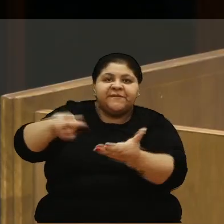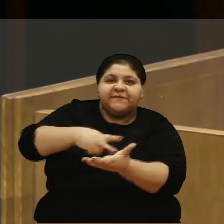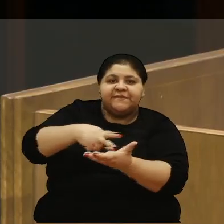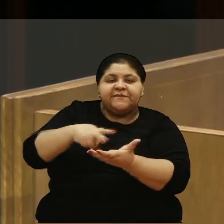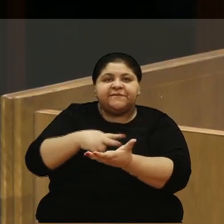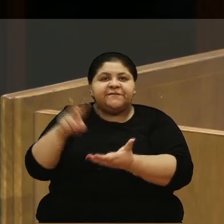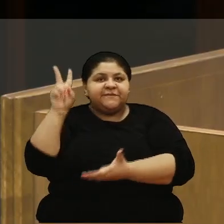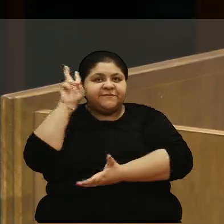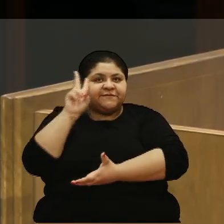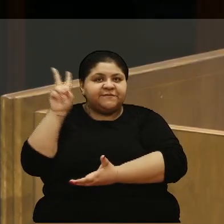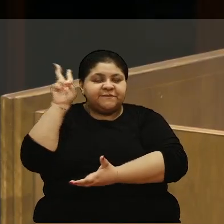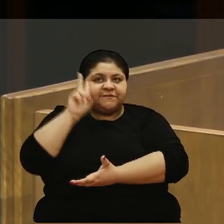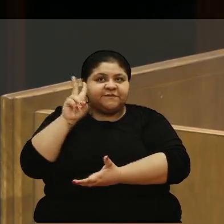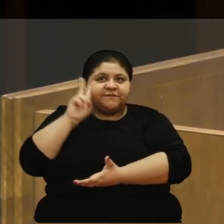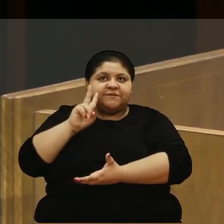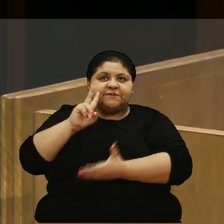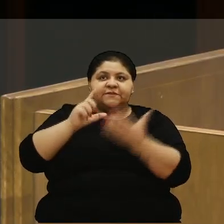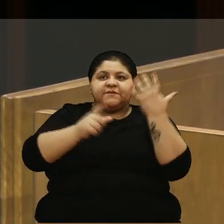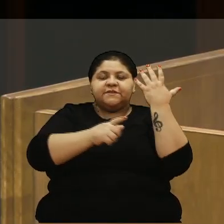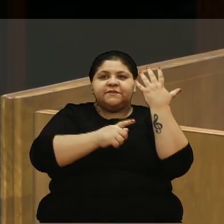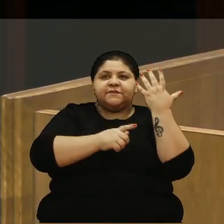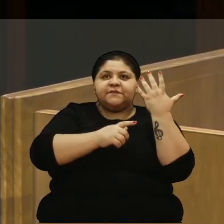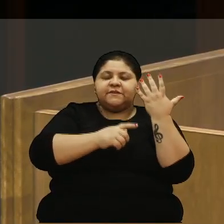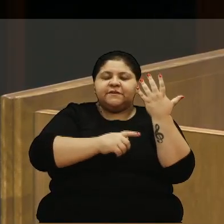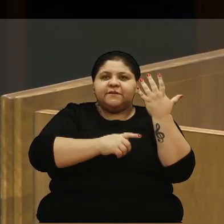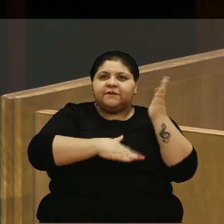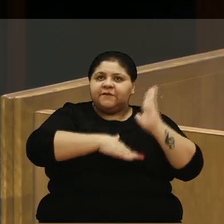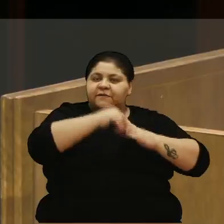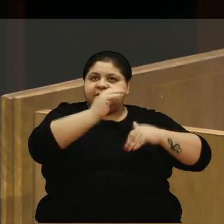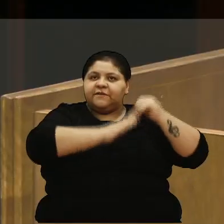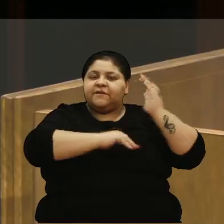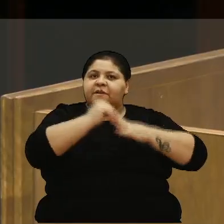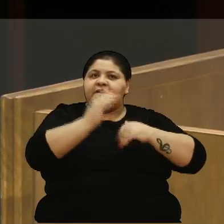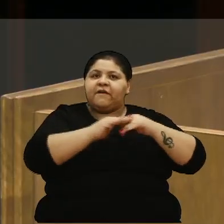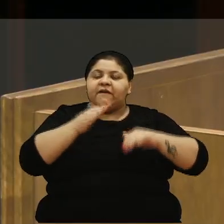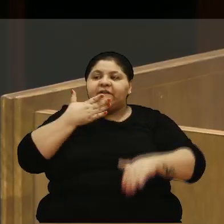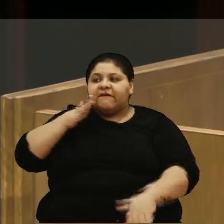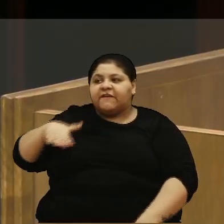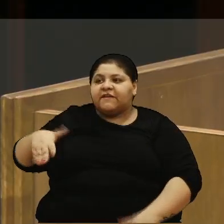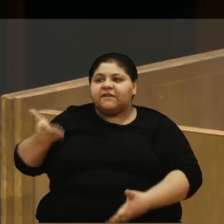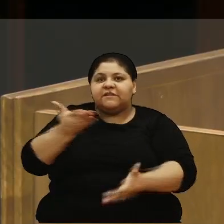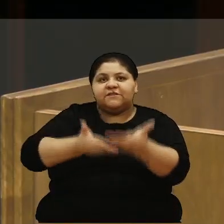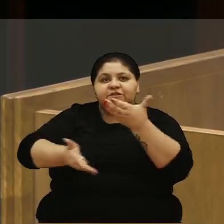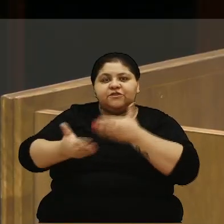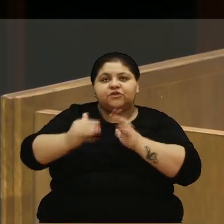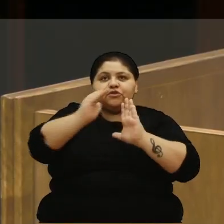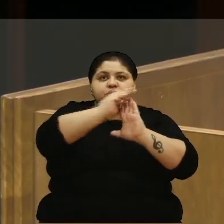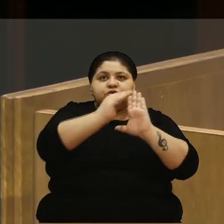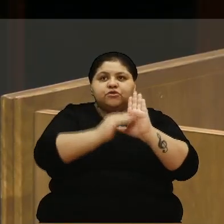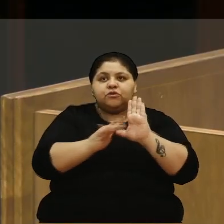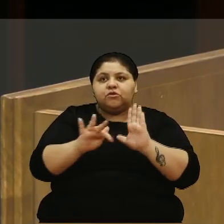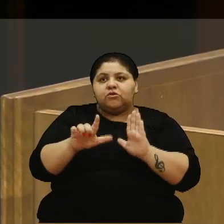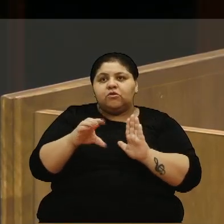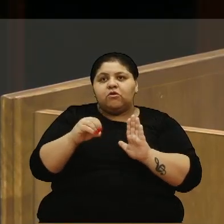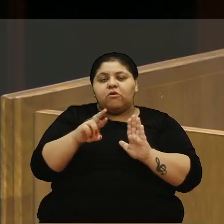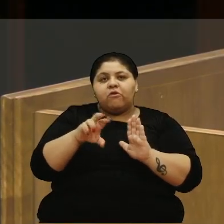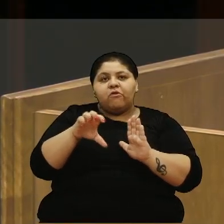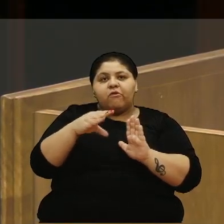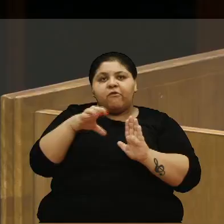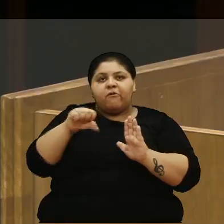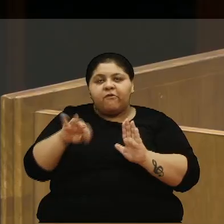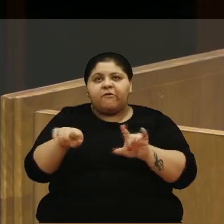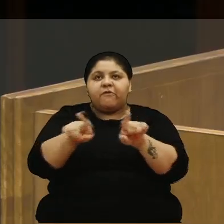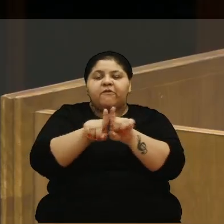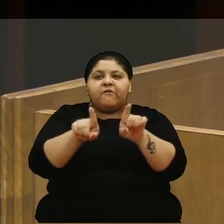história e costumes, às crianças atendidas pelo programa Florescer. Esse trabalho é conduzido com excelência pela